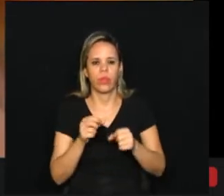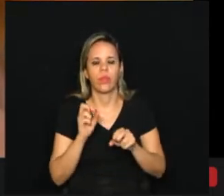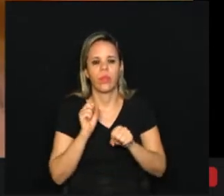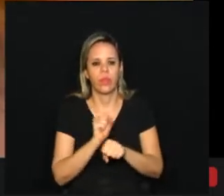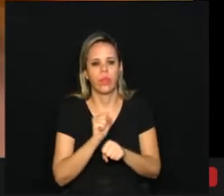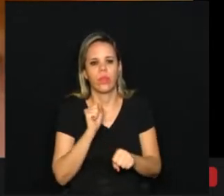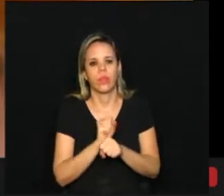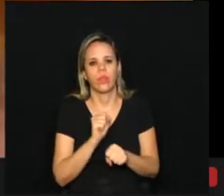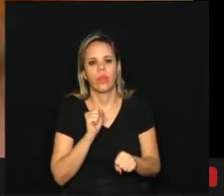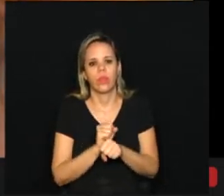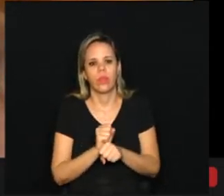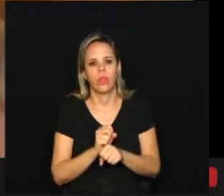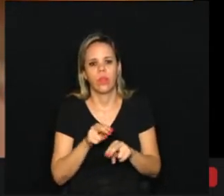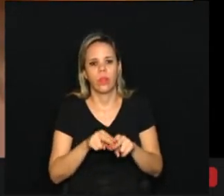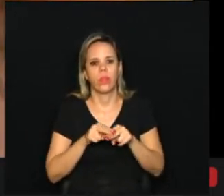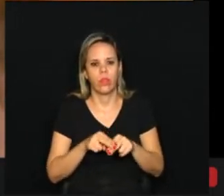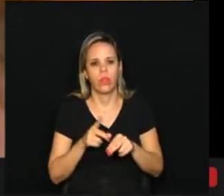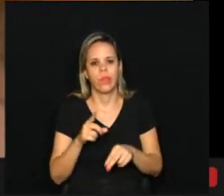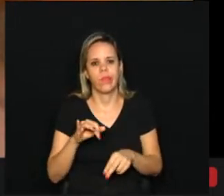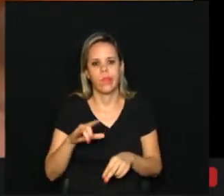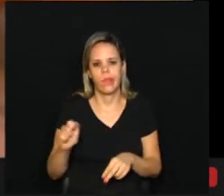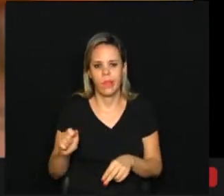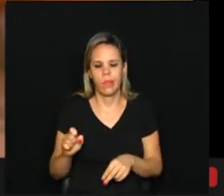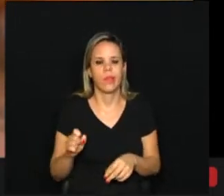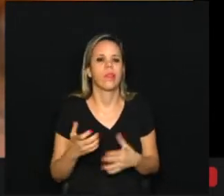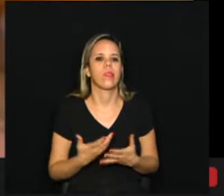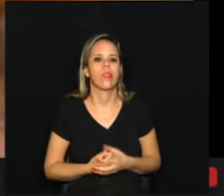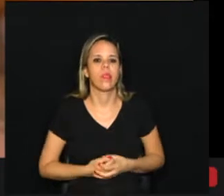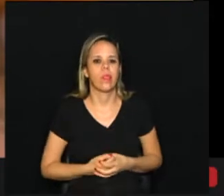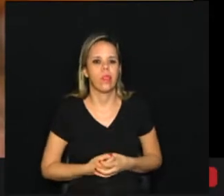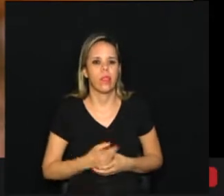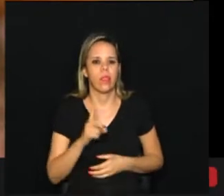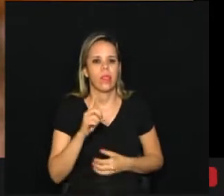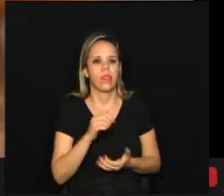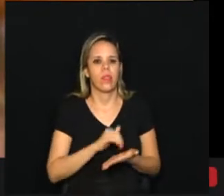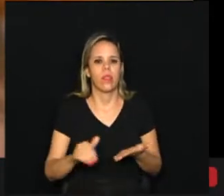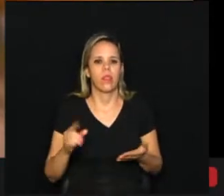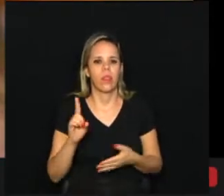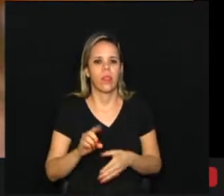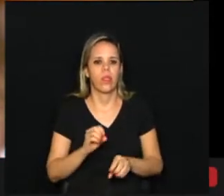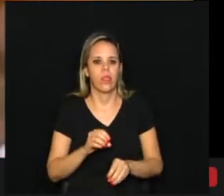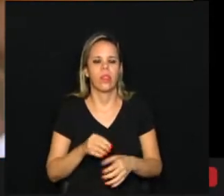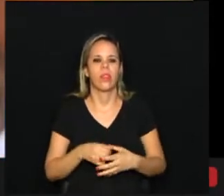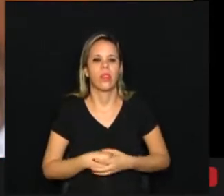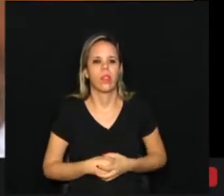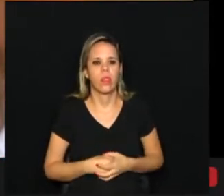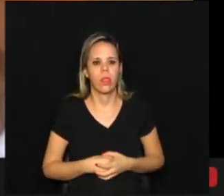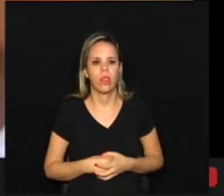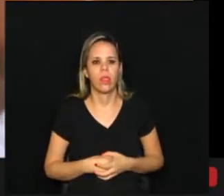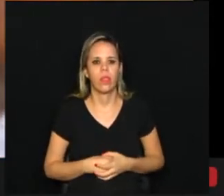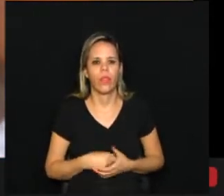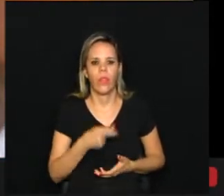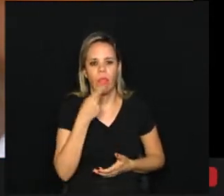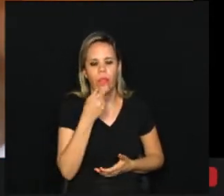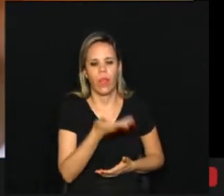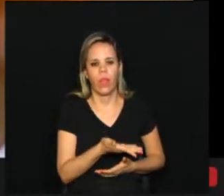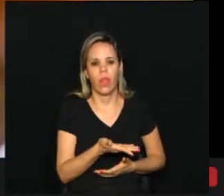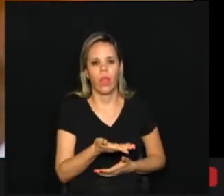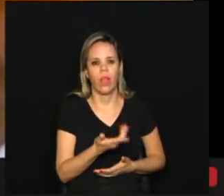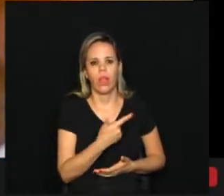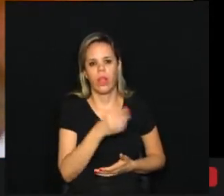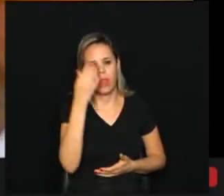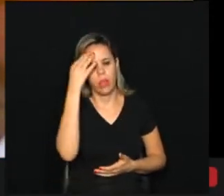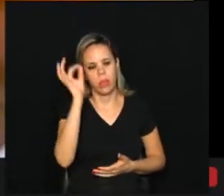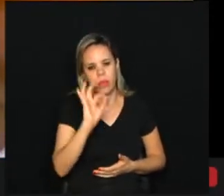esperando por ela, pela Daniele, na diretoria de ensino. E aí ela falou que ela não estava